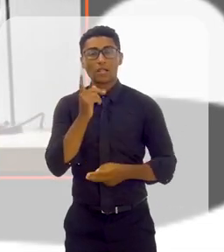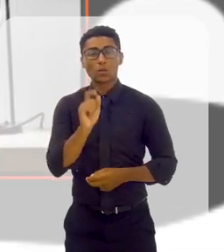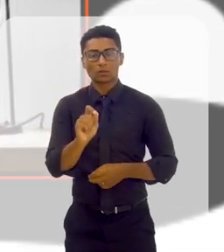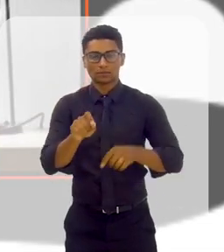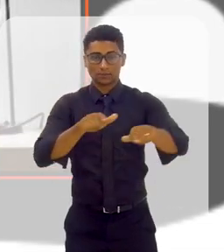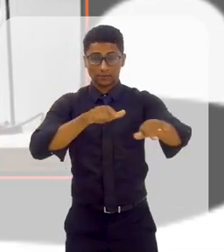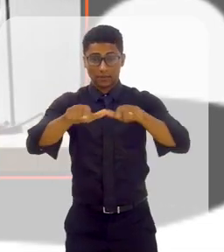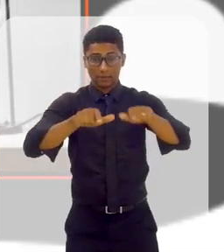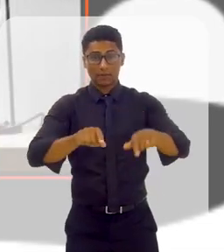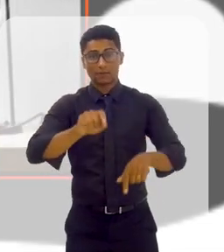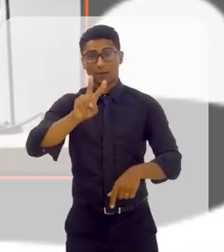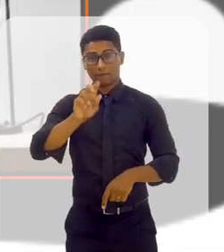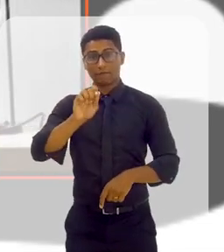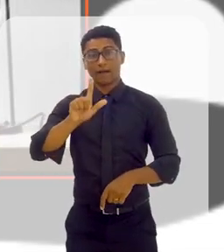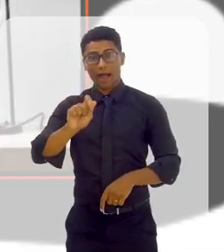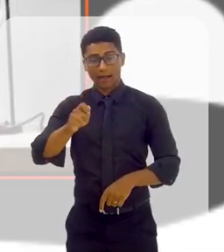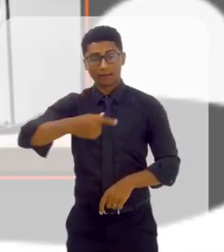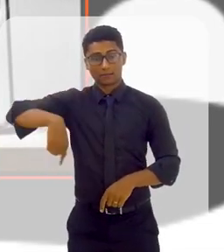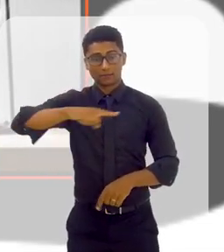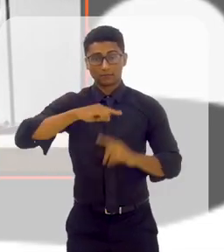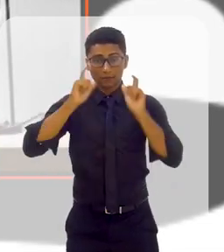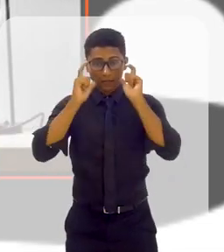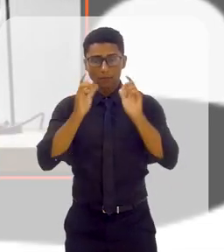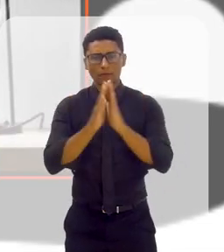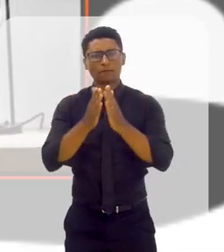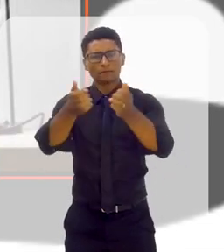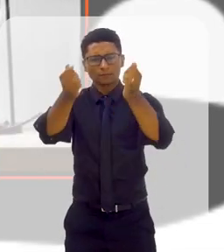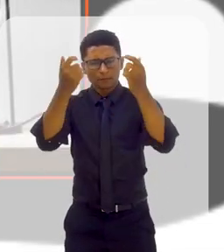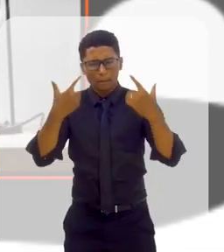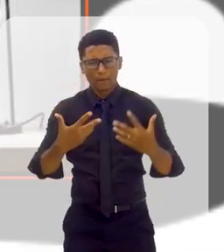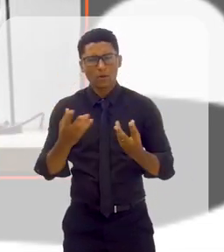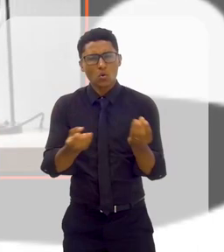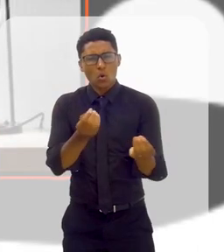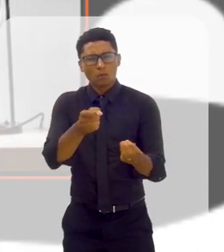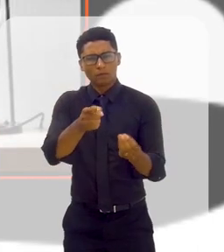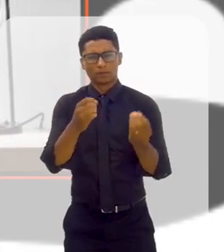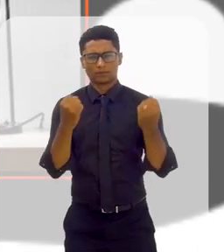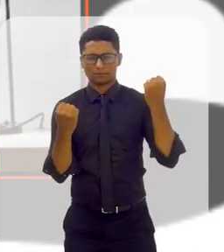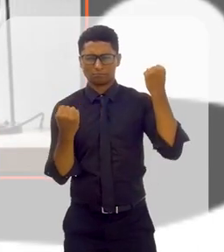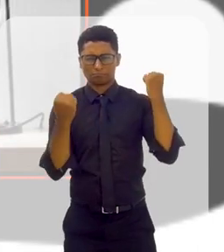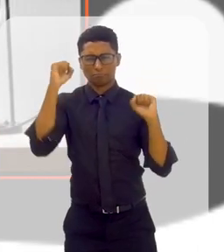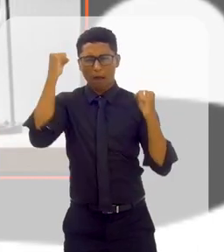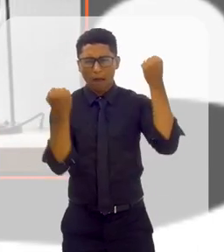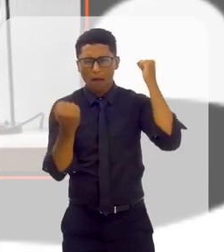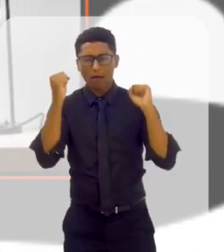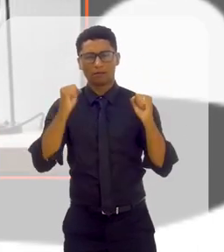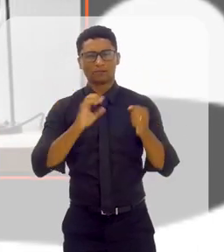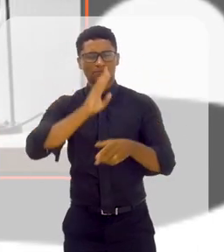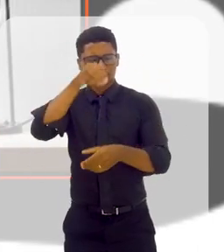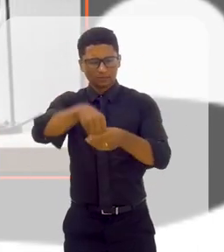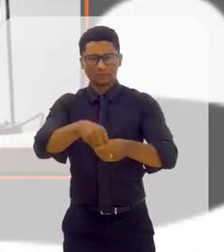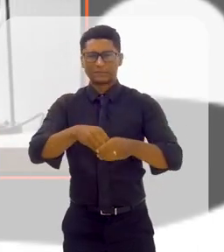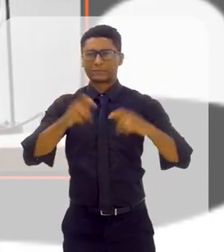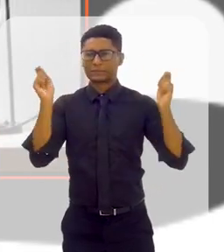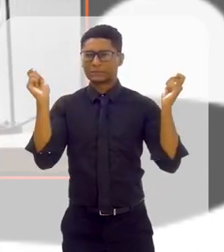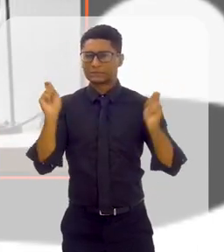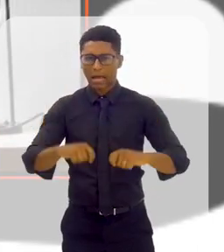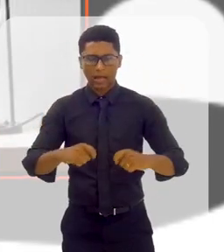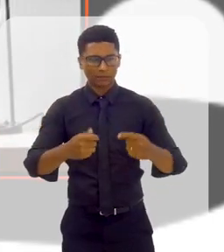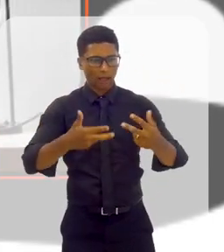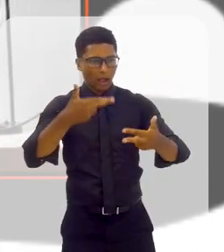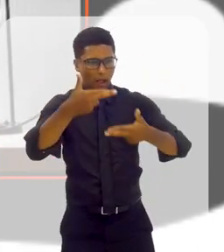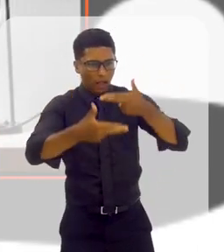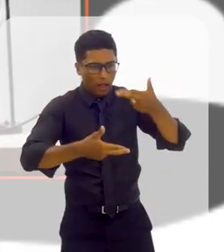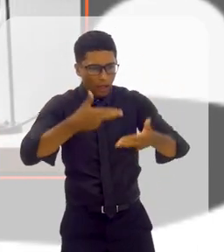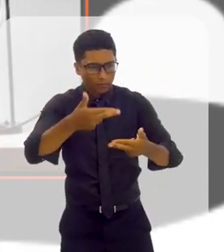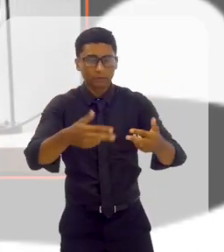de geração de emprego esse assunto que muito nos importa conta pra gente Marcelo como que a indústria Fox tem essa capacidade de na